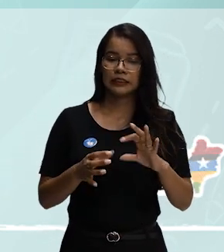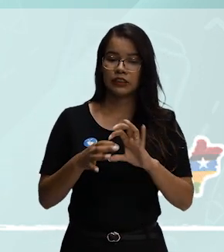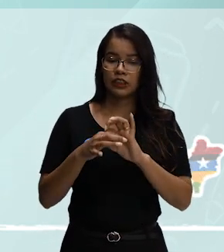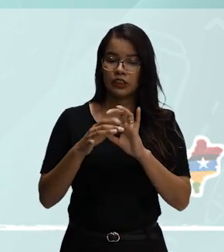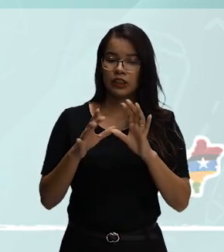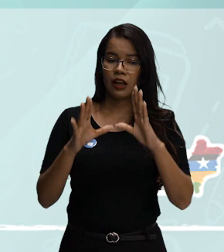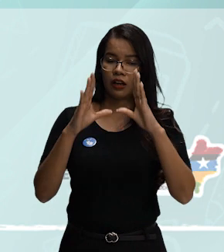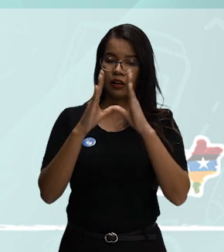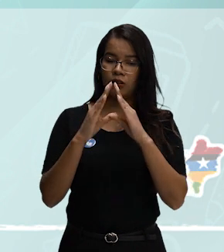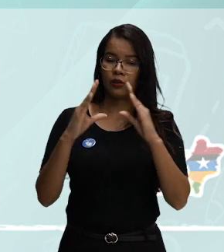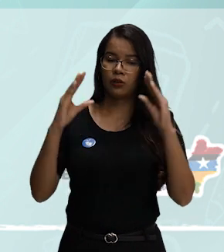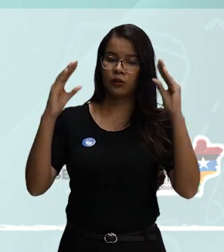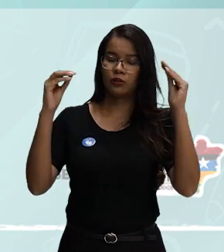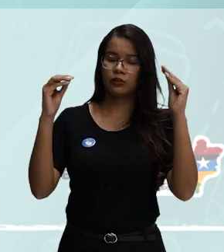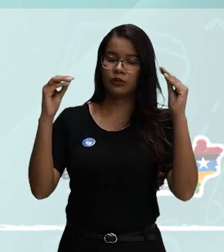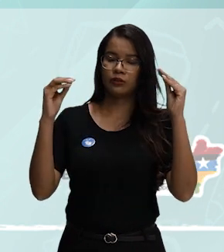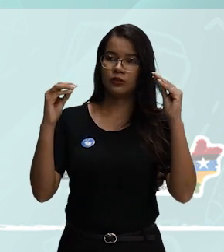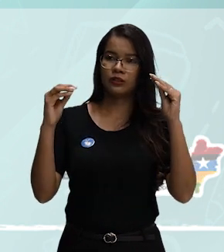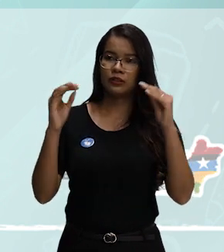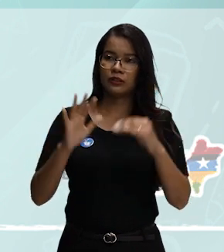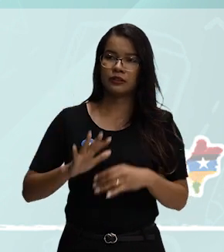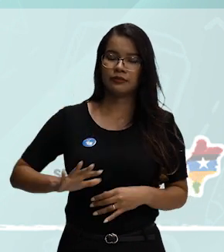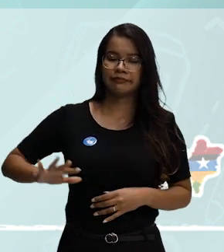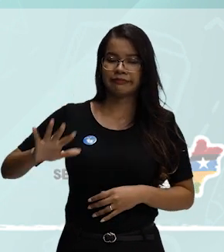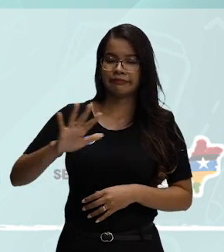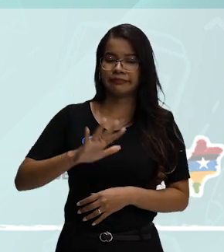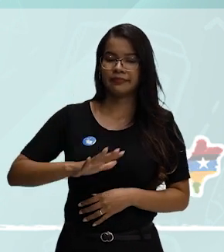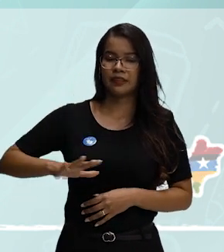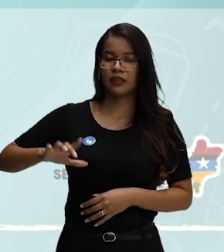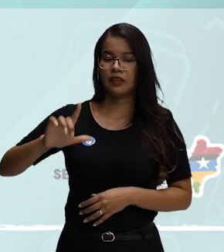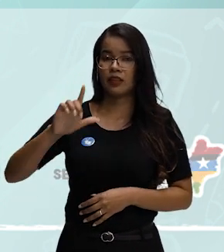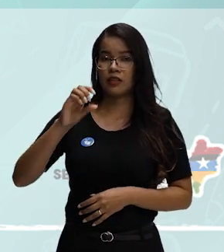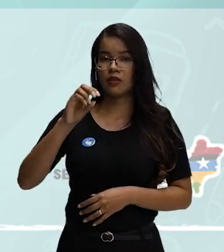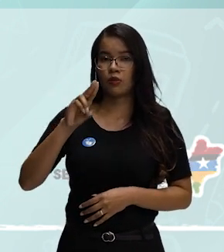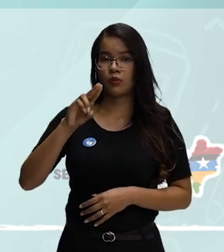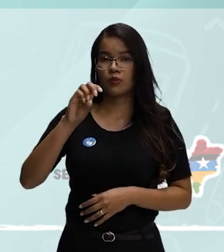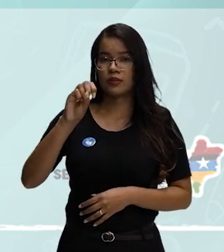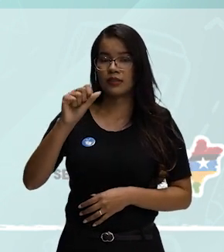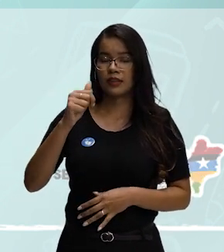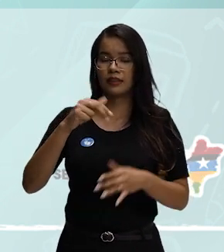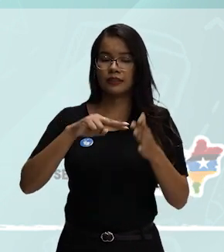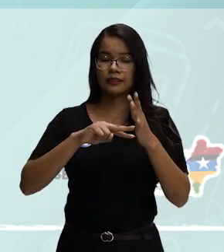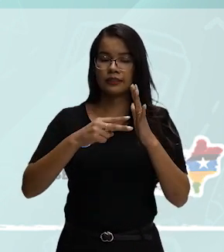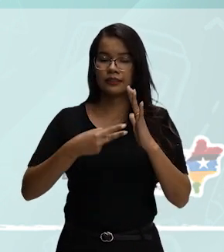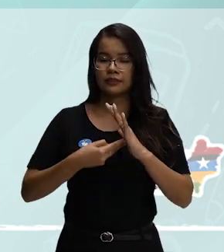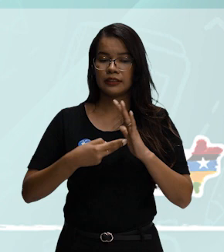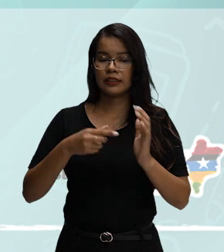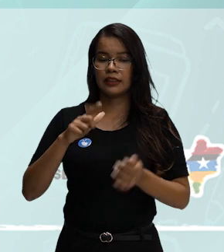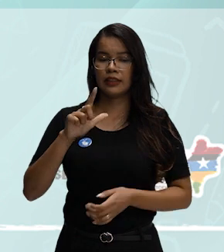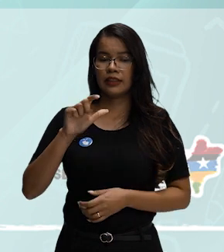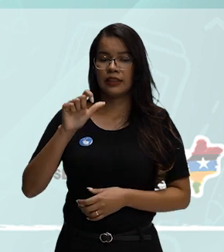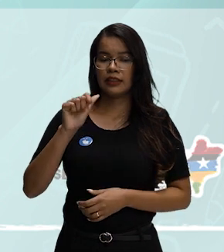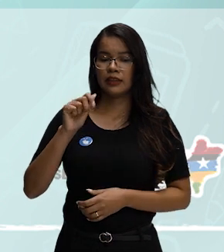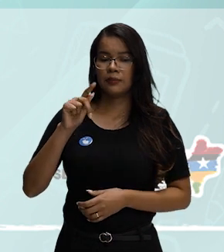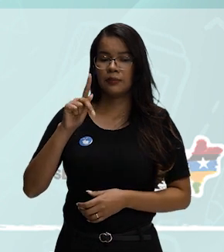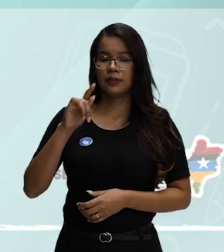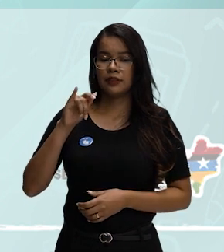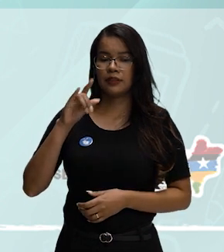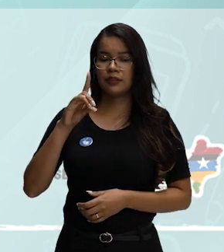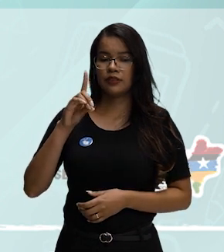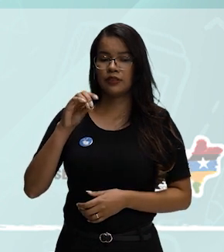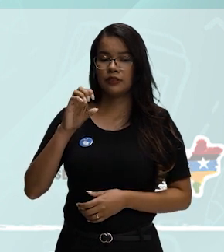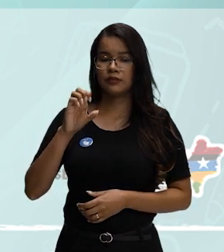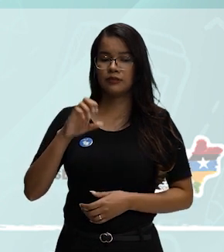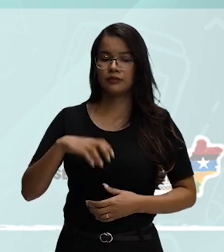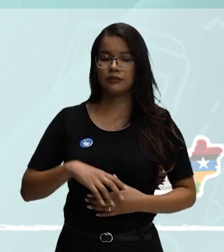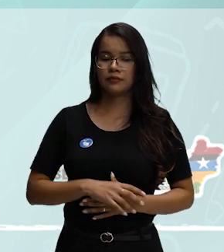faz referência à luz do luar iluminando a sua lápide. Então, onde ele estaria? No cemitério, um lugar bem inusitado para se fazer